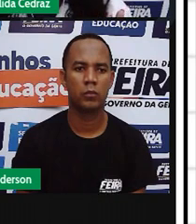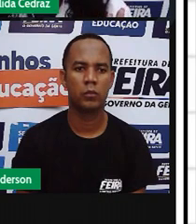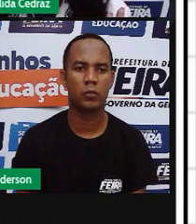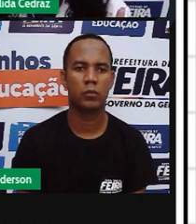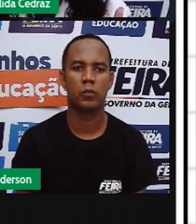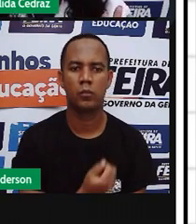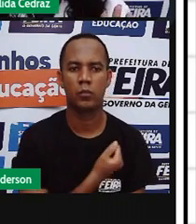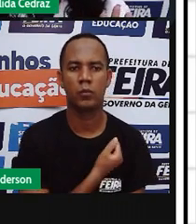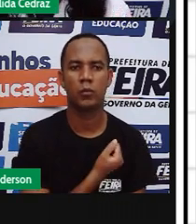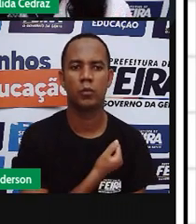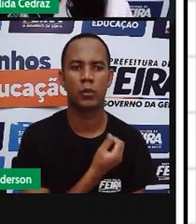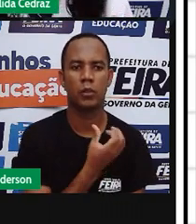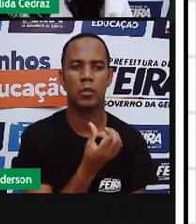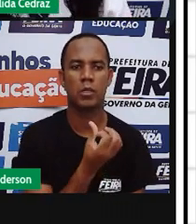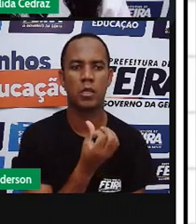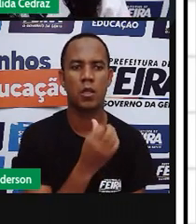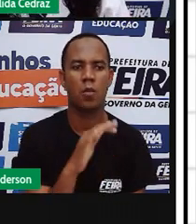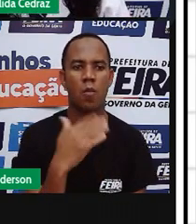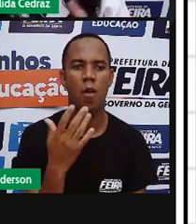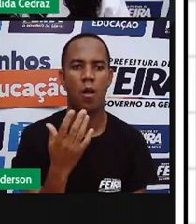cor do número 6?